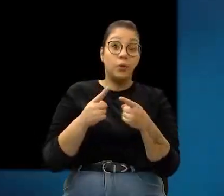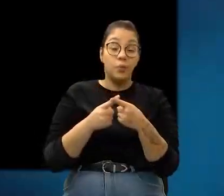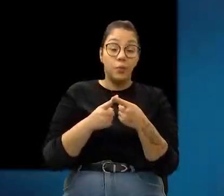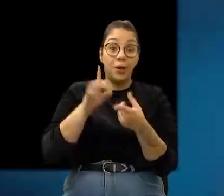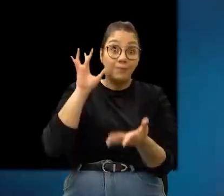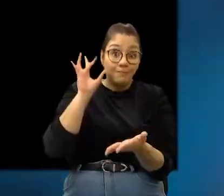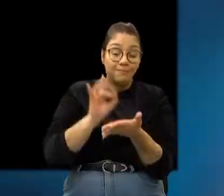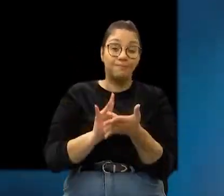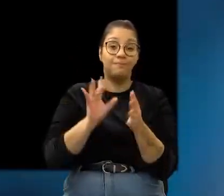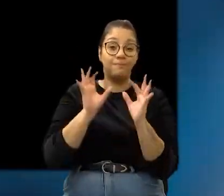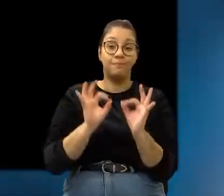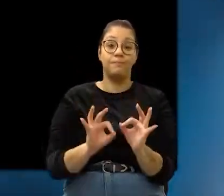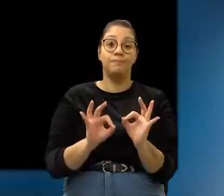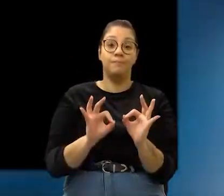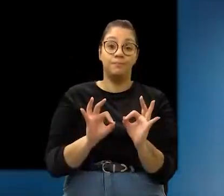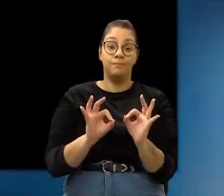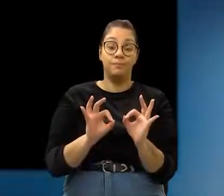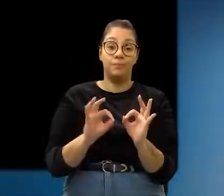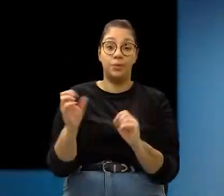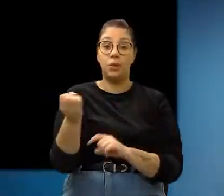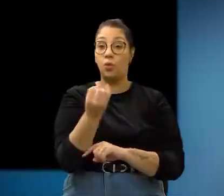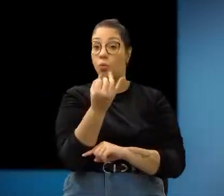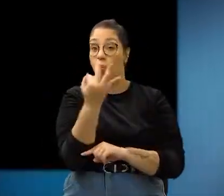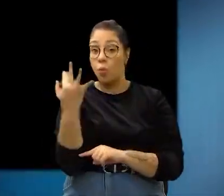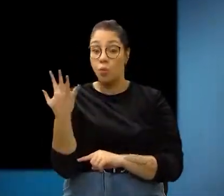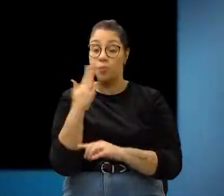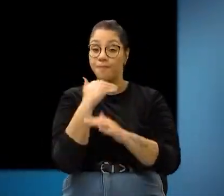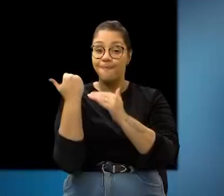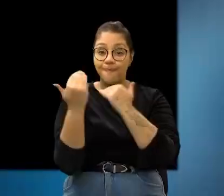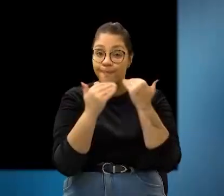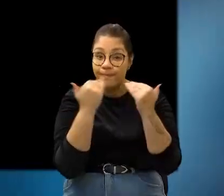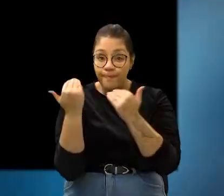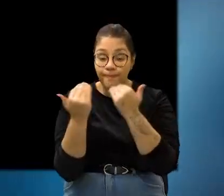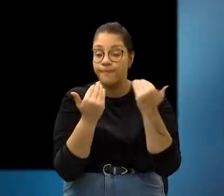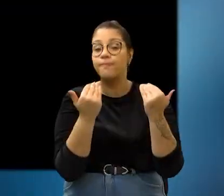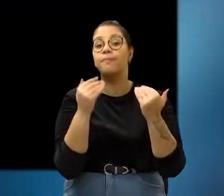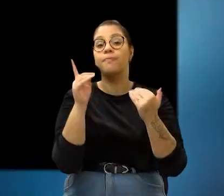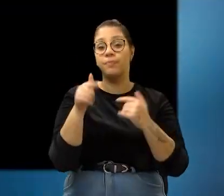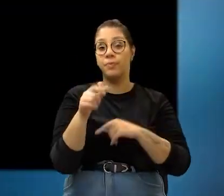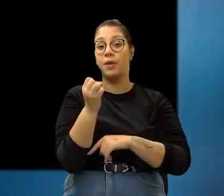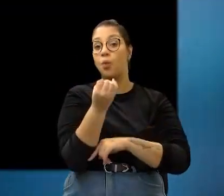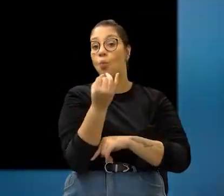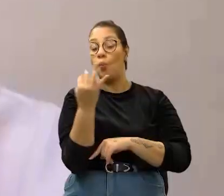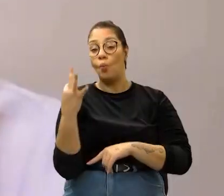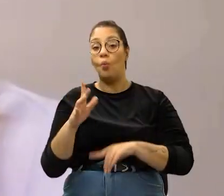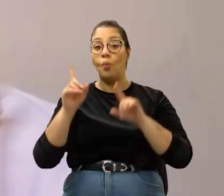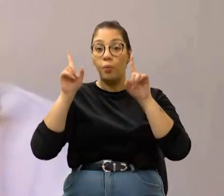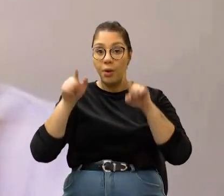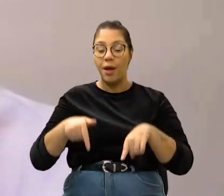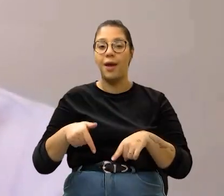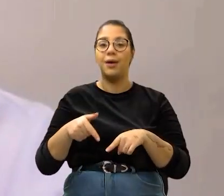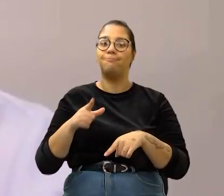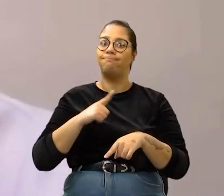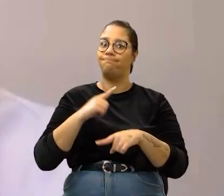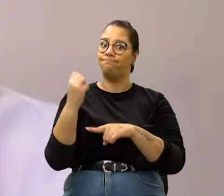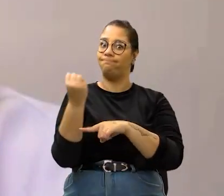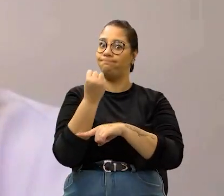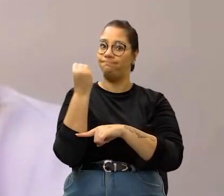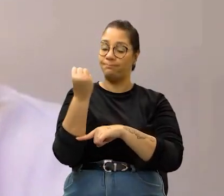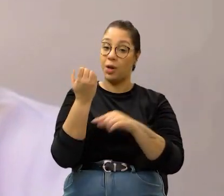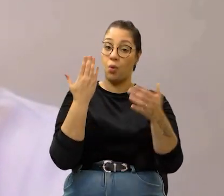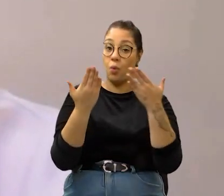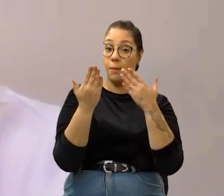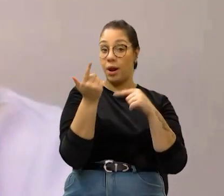porque realmente o número dos óbitos, a taxa de mortalidade ainda é realmente expressiva